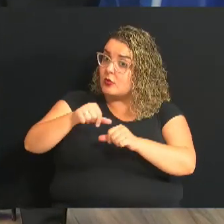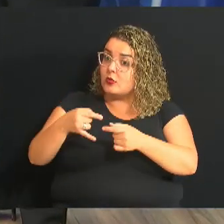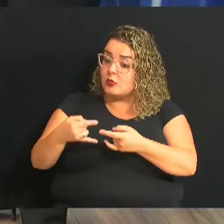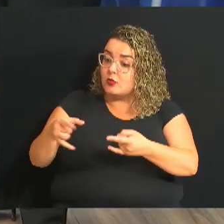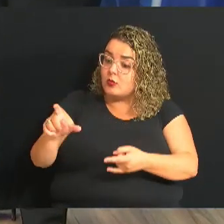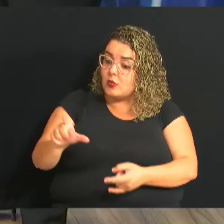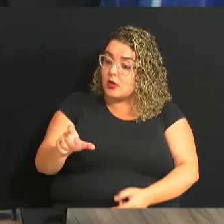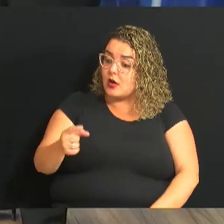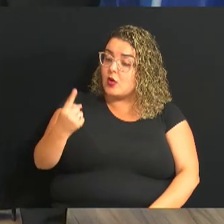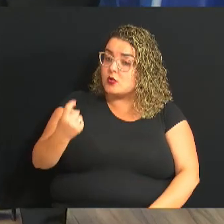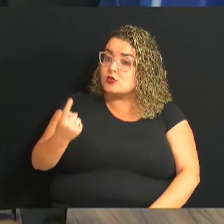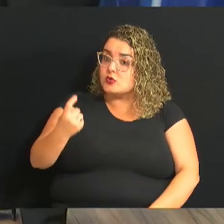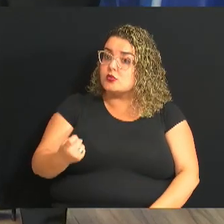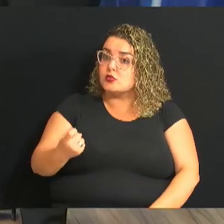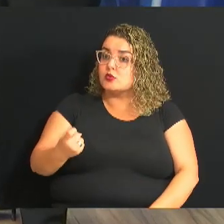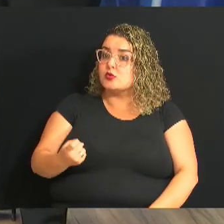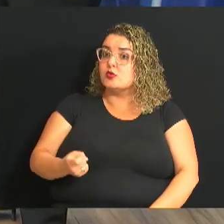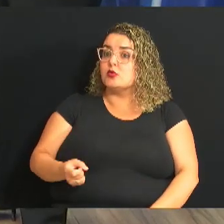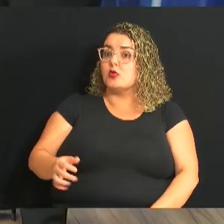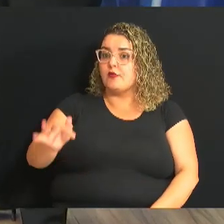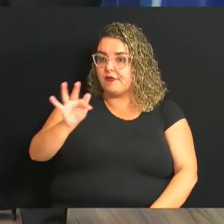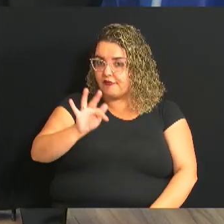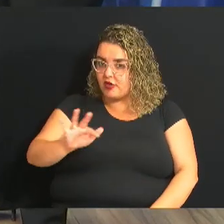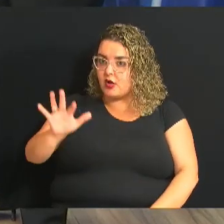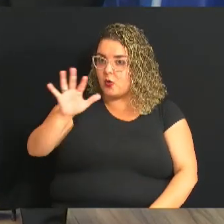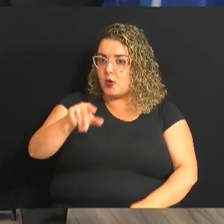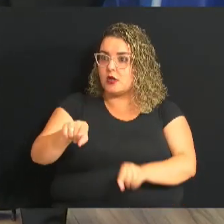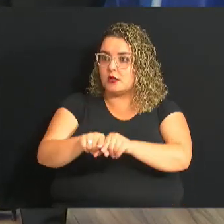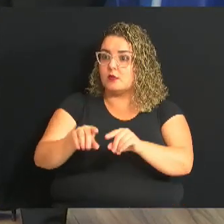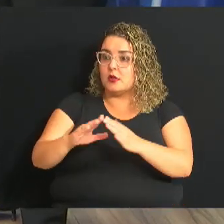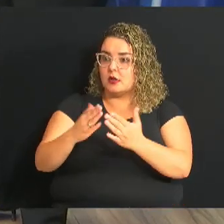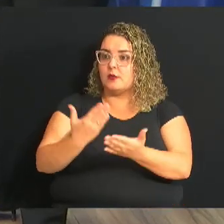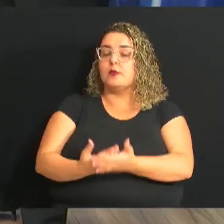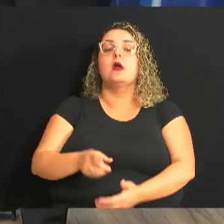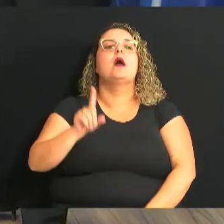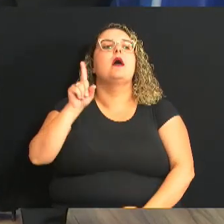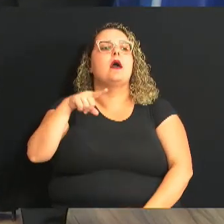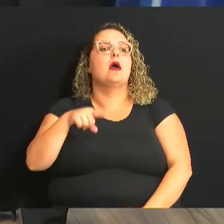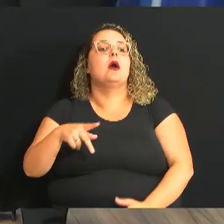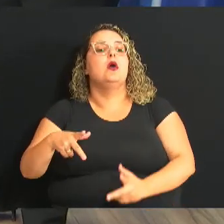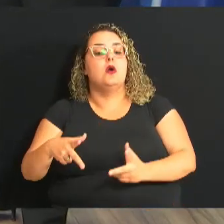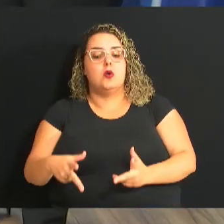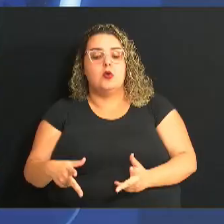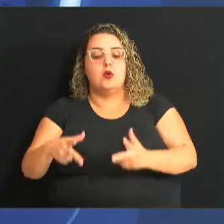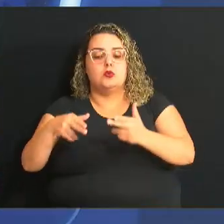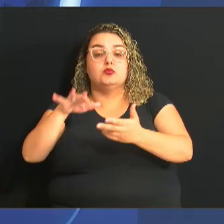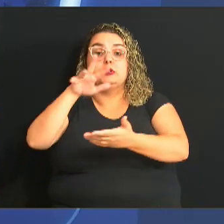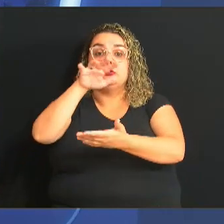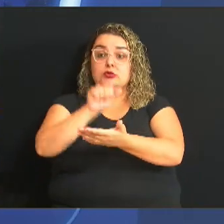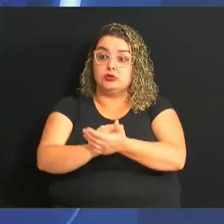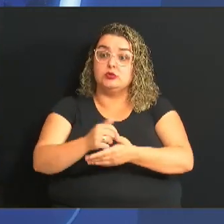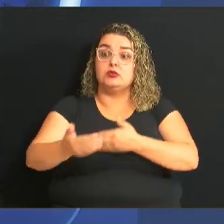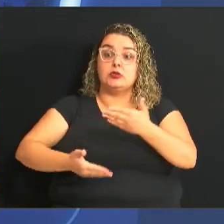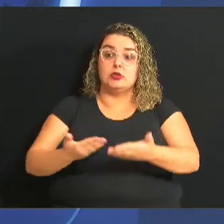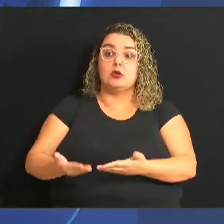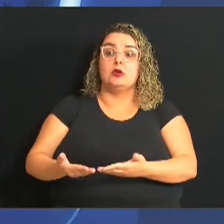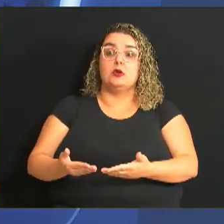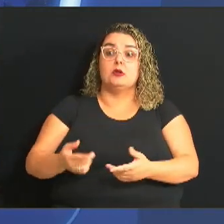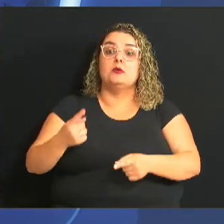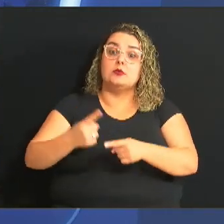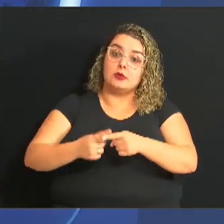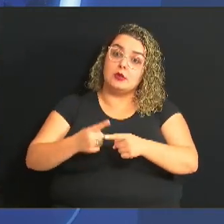único, universitário e também escolar. É a suspensão do cadastro do serviço, até por conta das